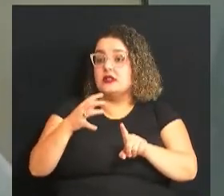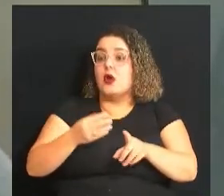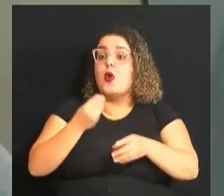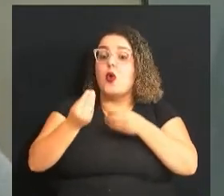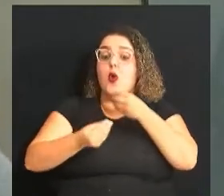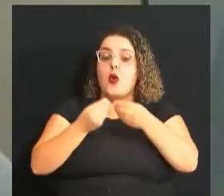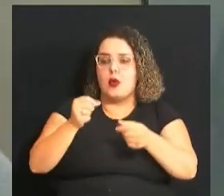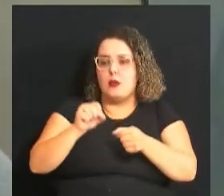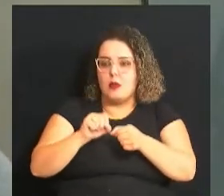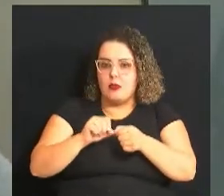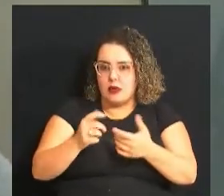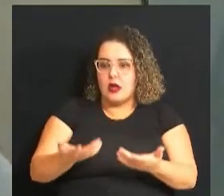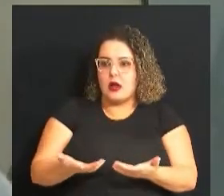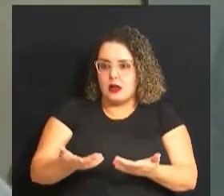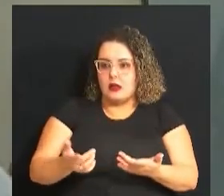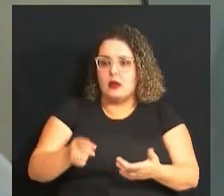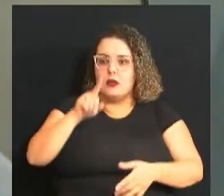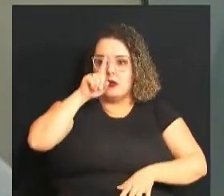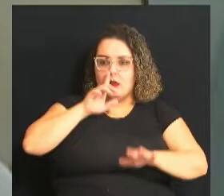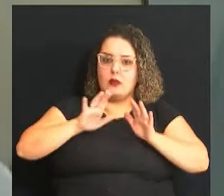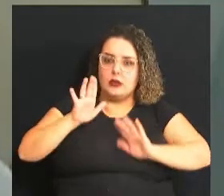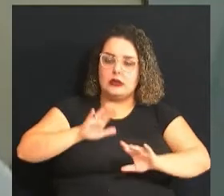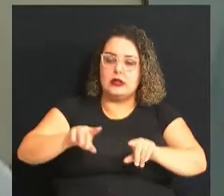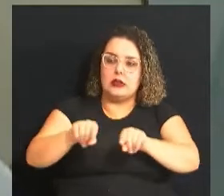muito cuidado com isso também.